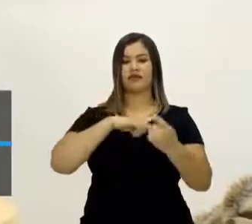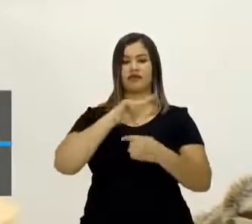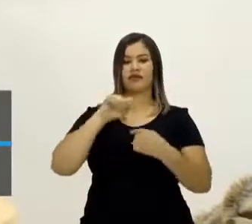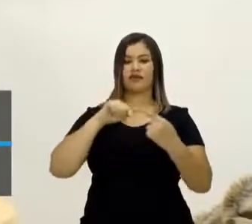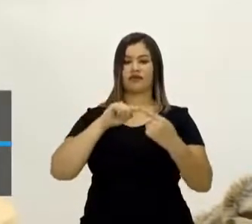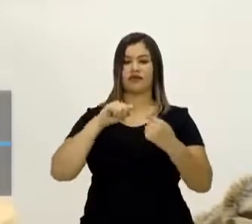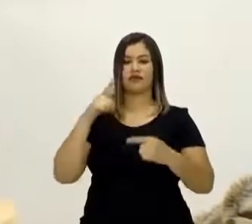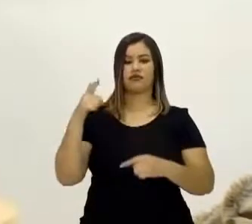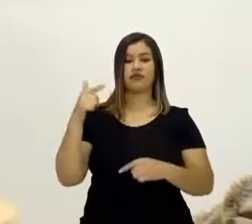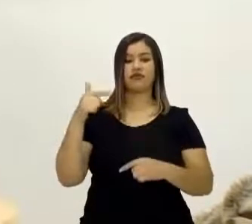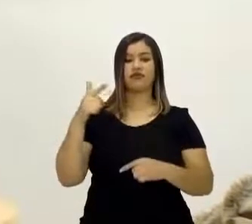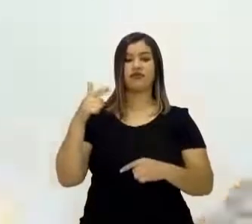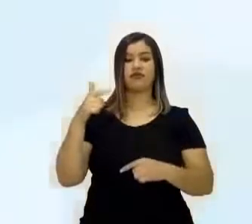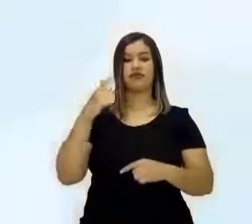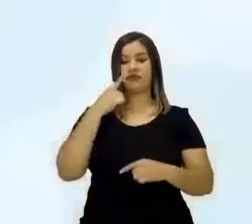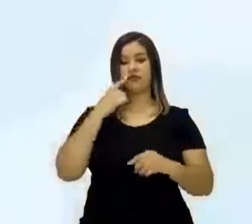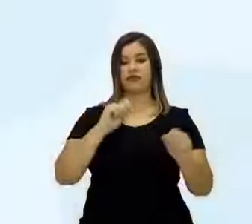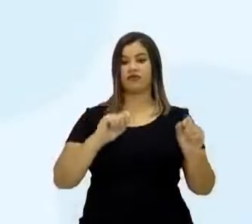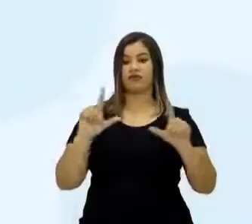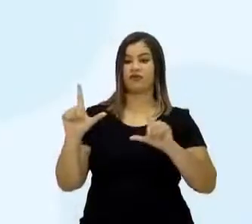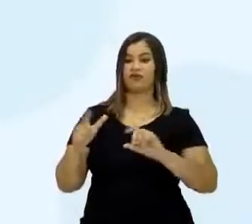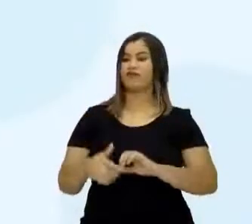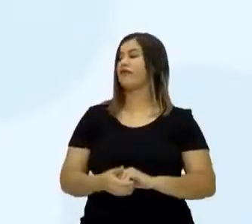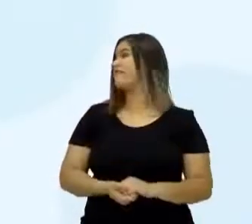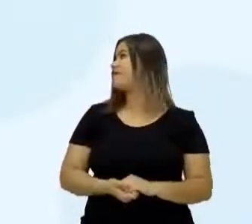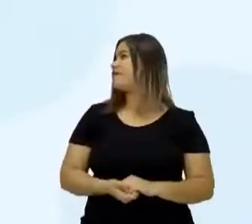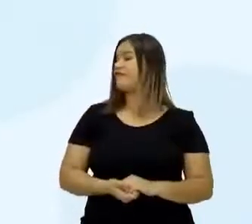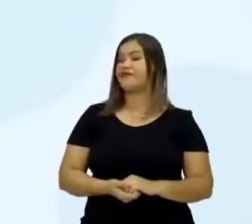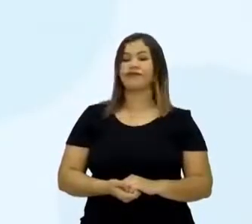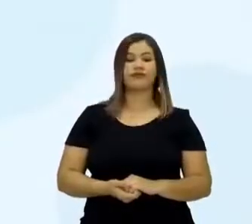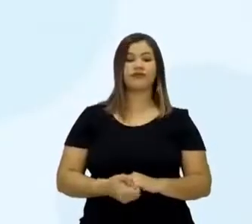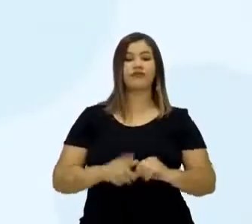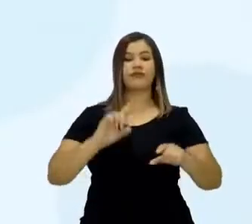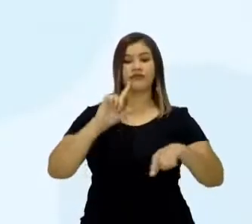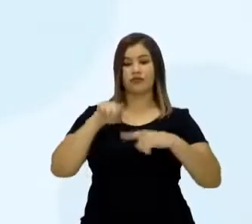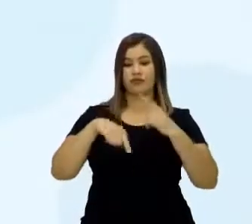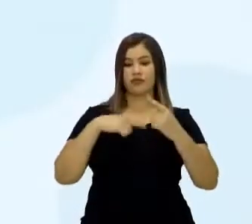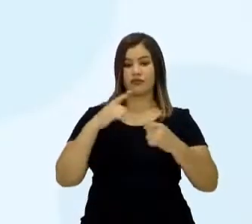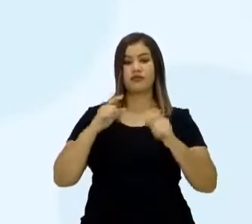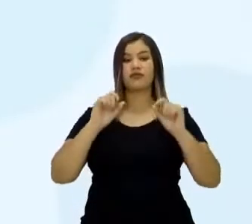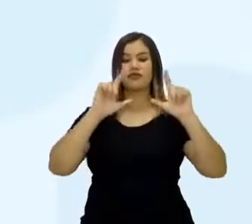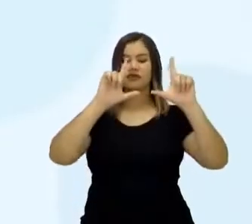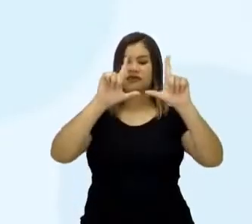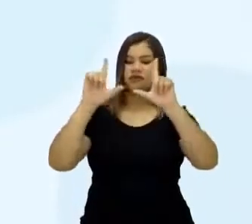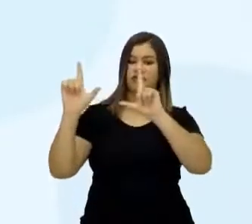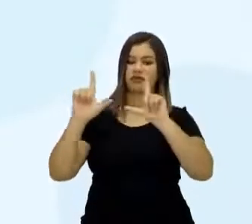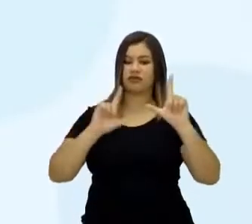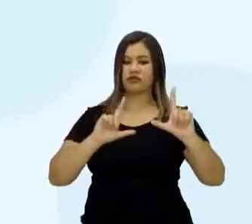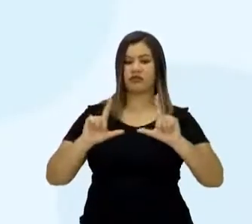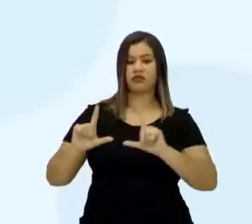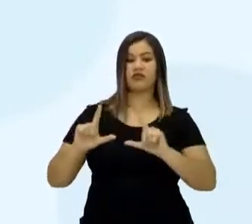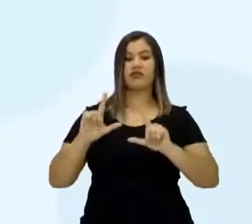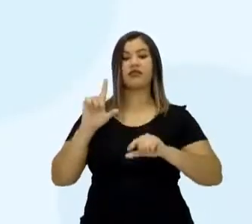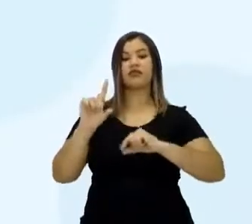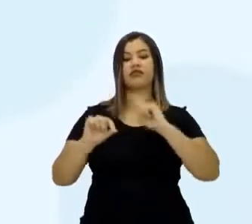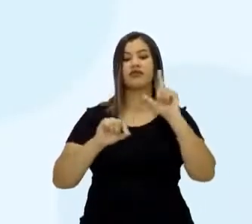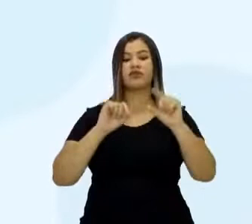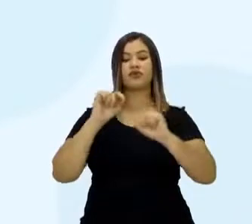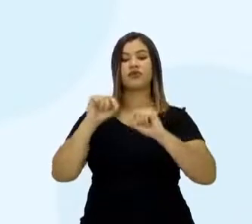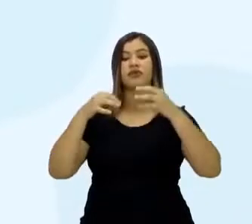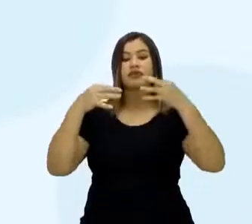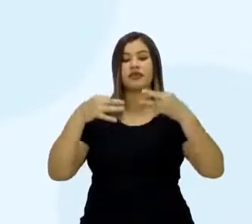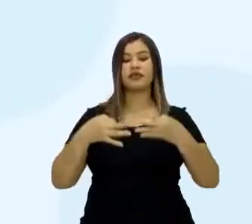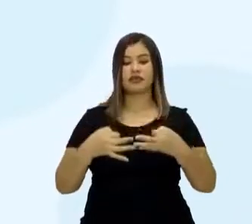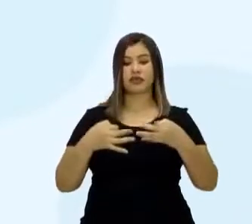12, isso, ó. Depois da notícia organizada, eu coloquei 3 imagens para vocês escolherem uma delas